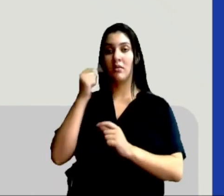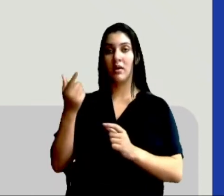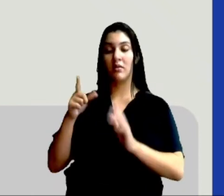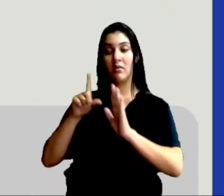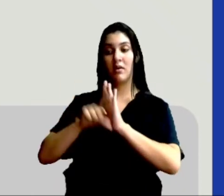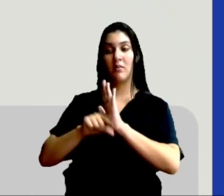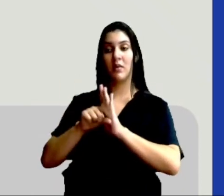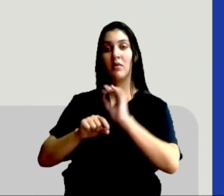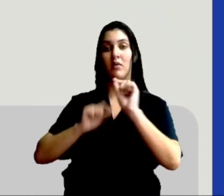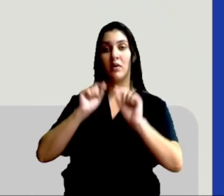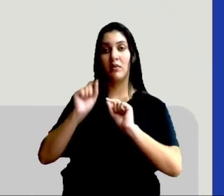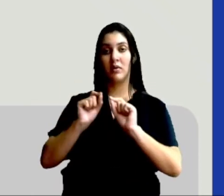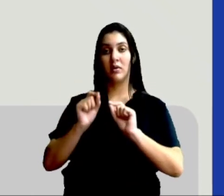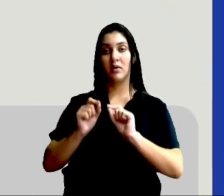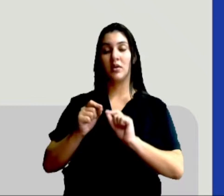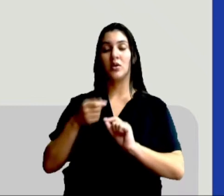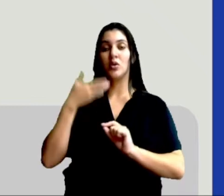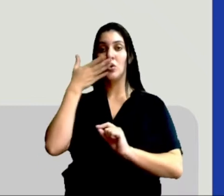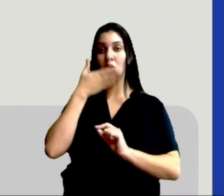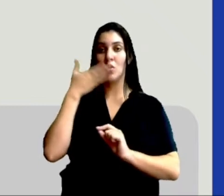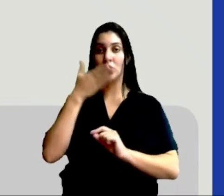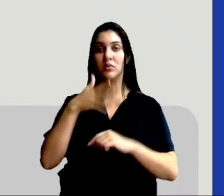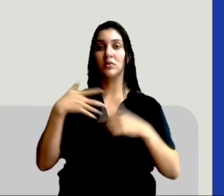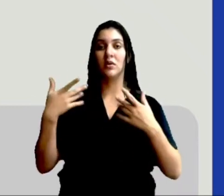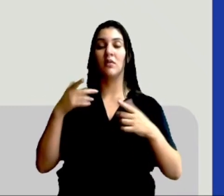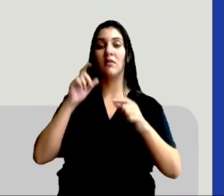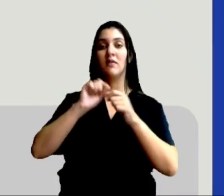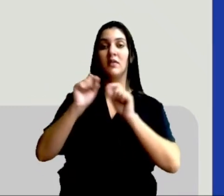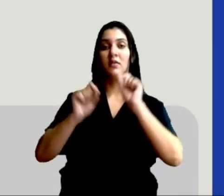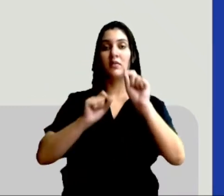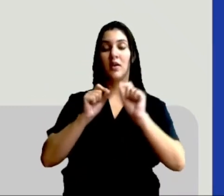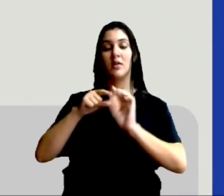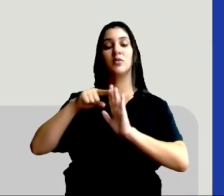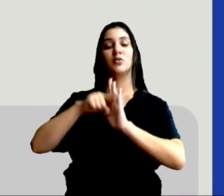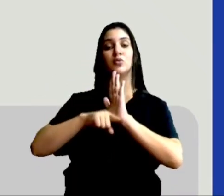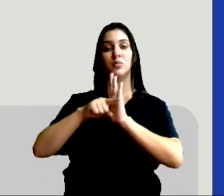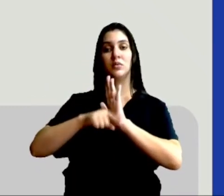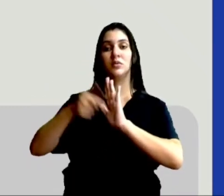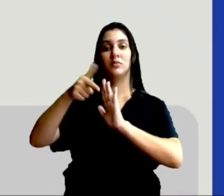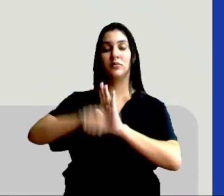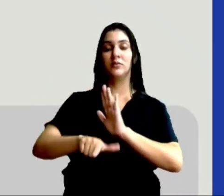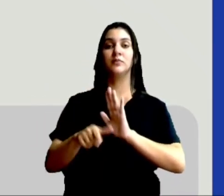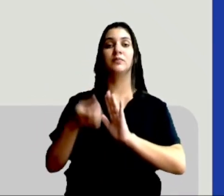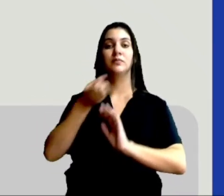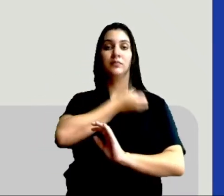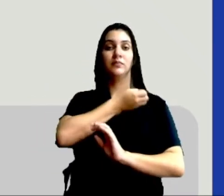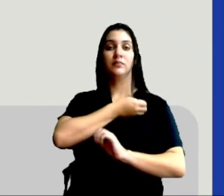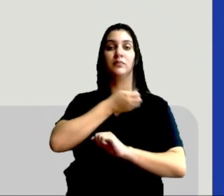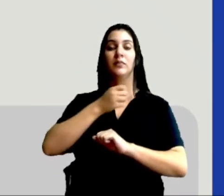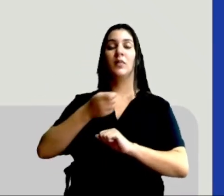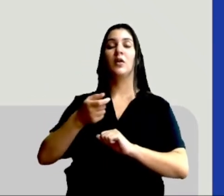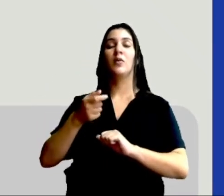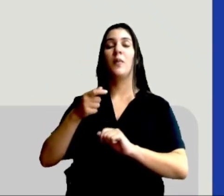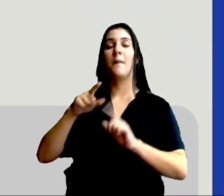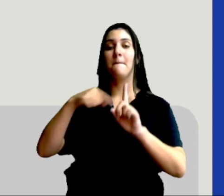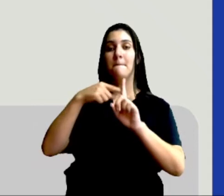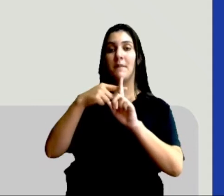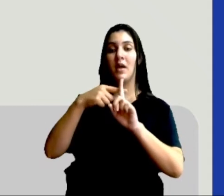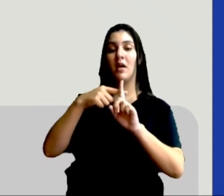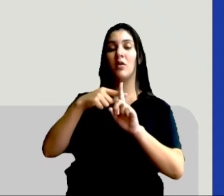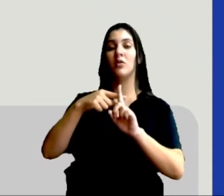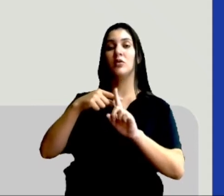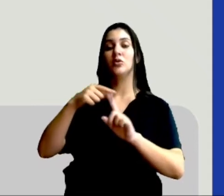a menor é de doces. Então, o que é que a gente vai fazer? Subtração de novo. O número maior subtraído pelo número